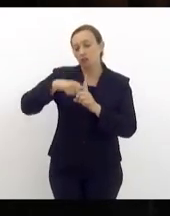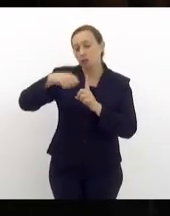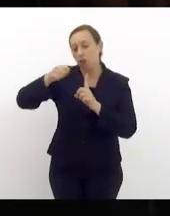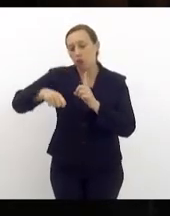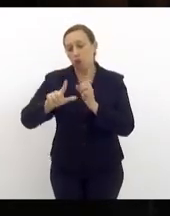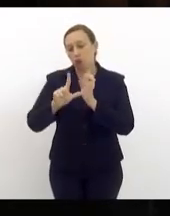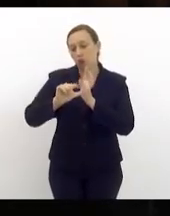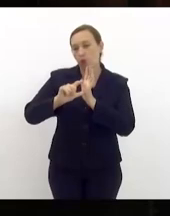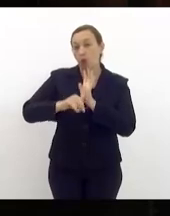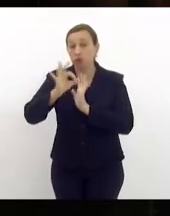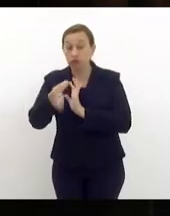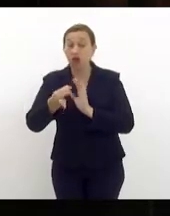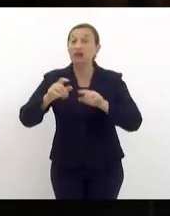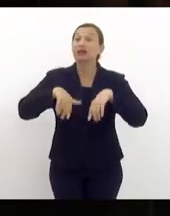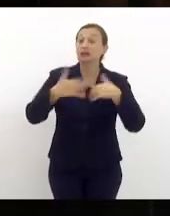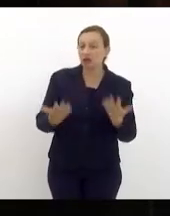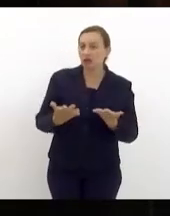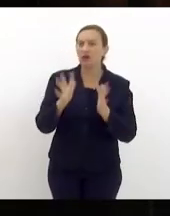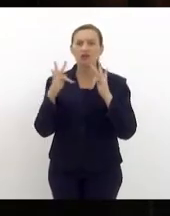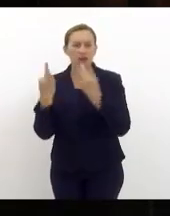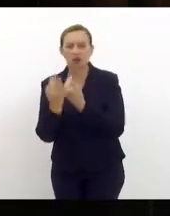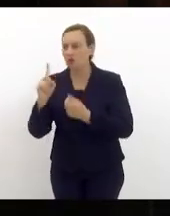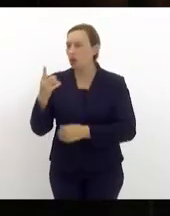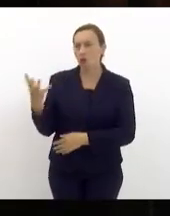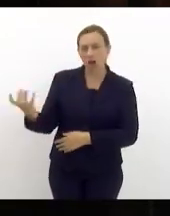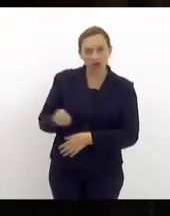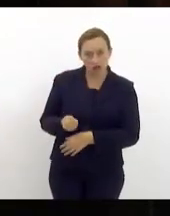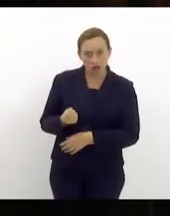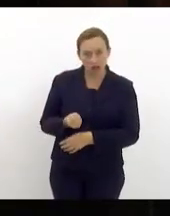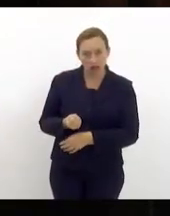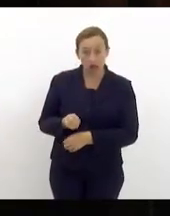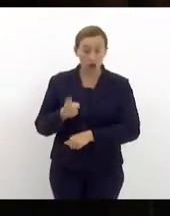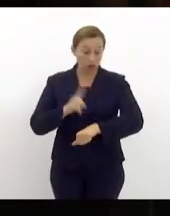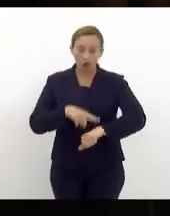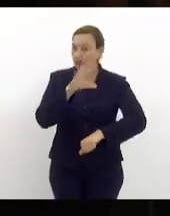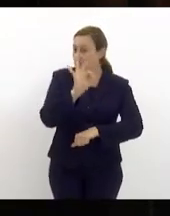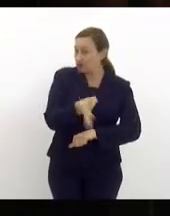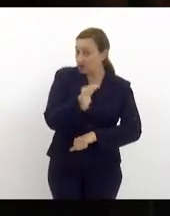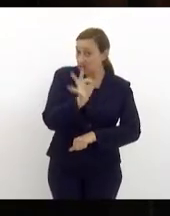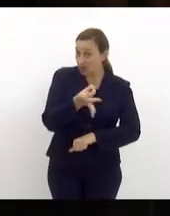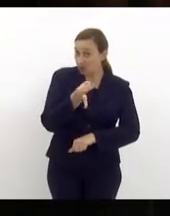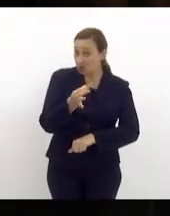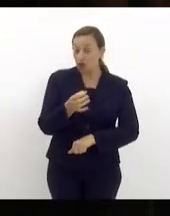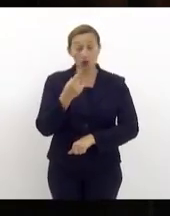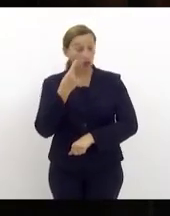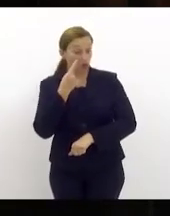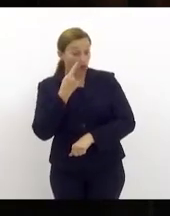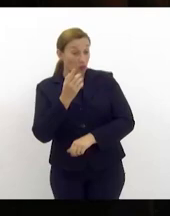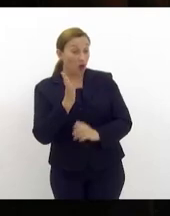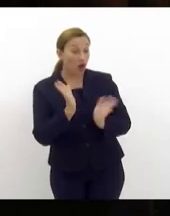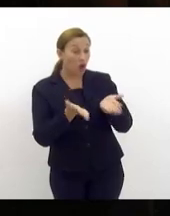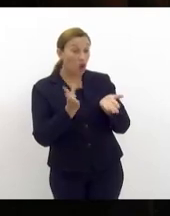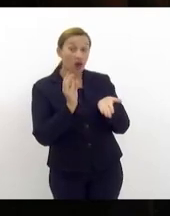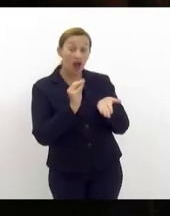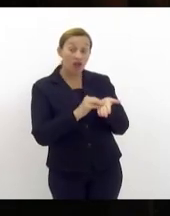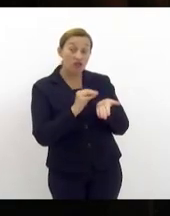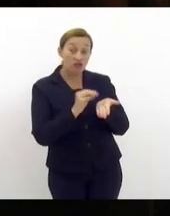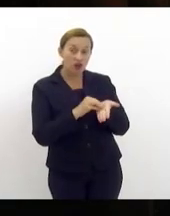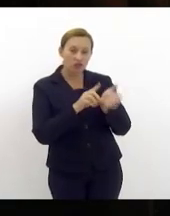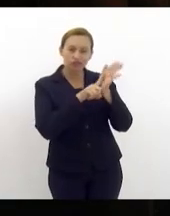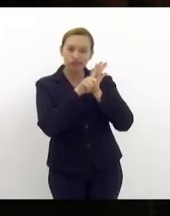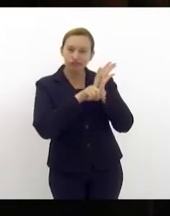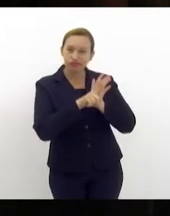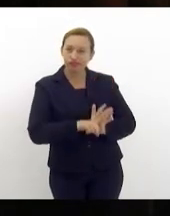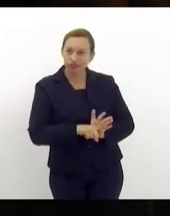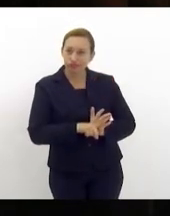atraso concreto. Então, essas famílias não recebem como quando deveriam receber, e o que a gente vê é a falta de